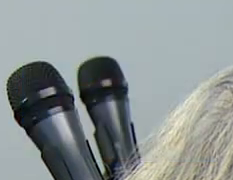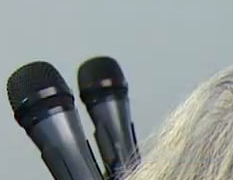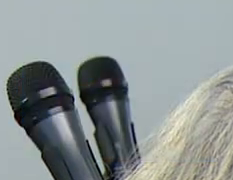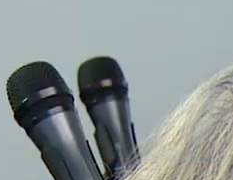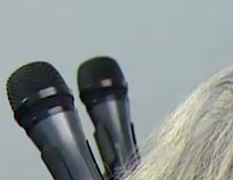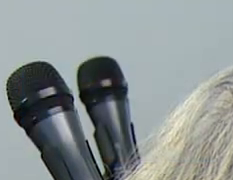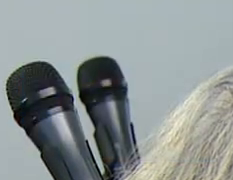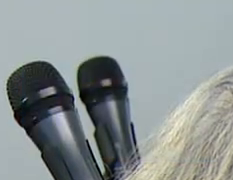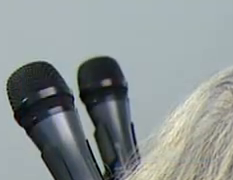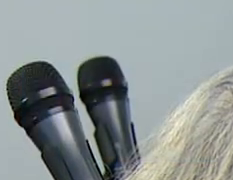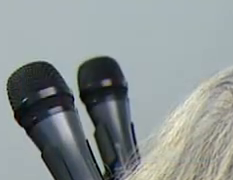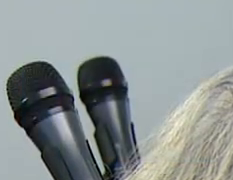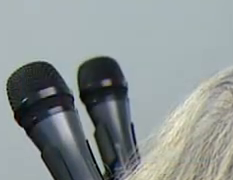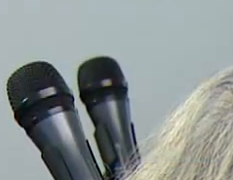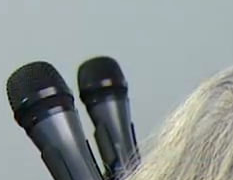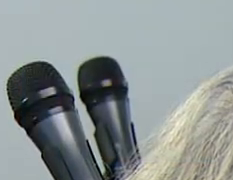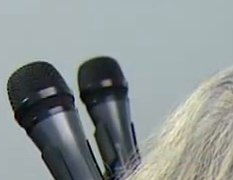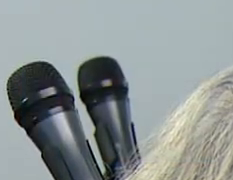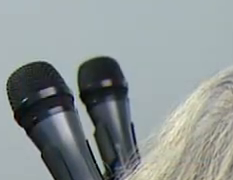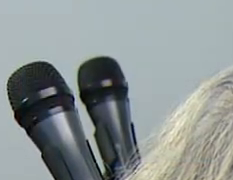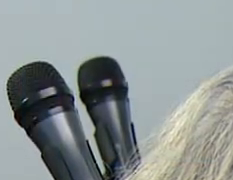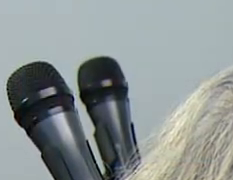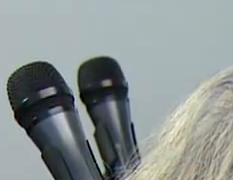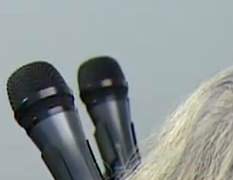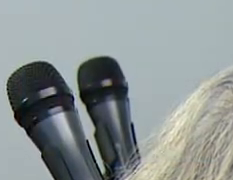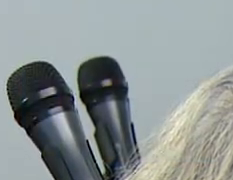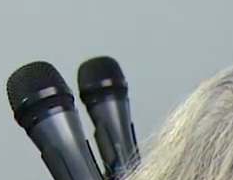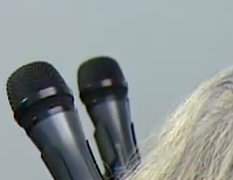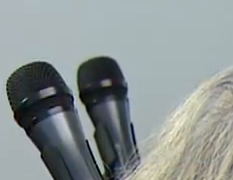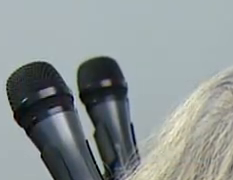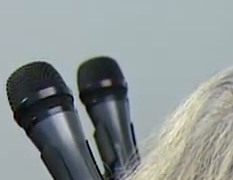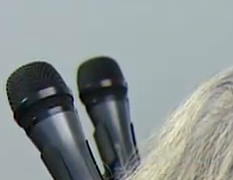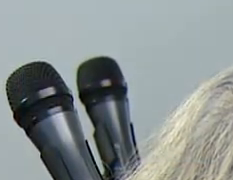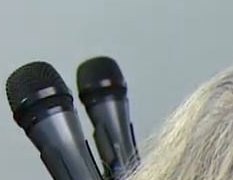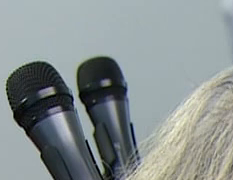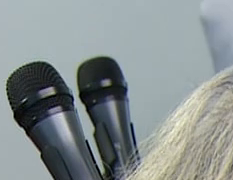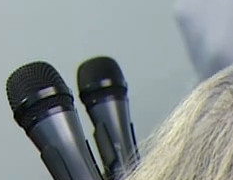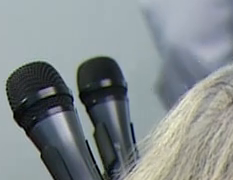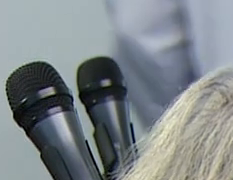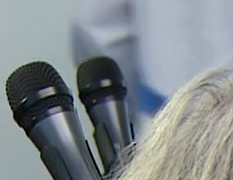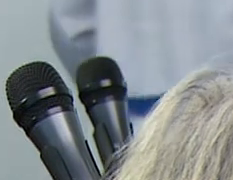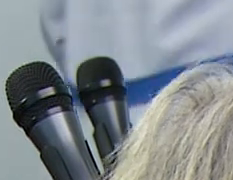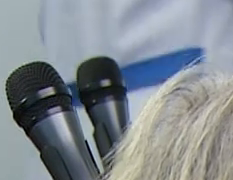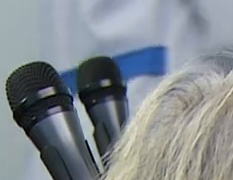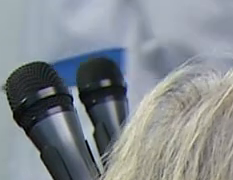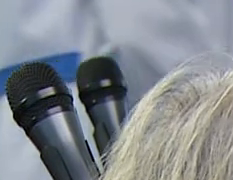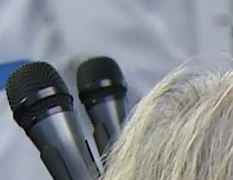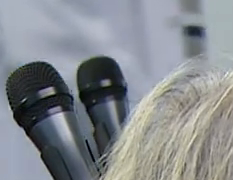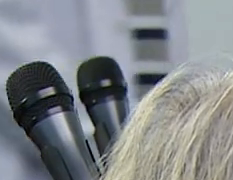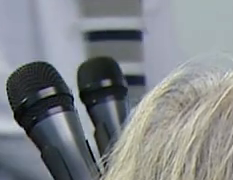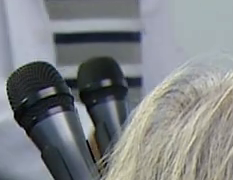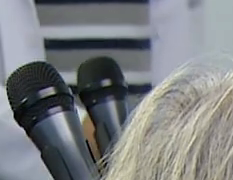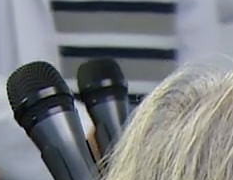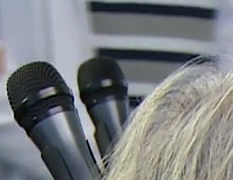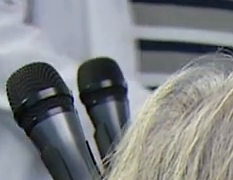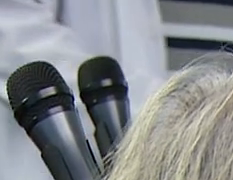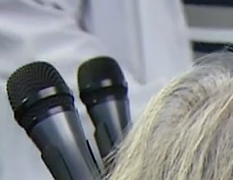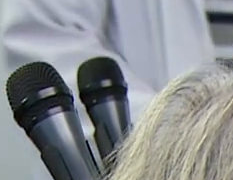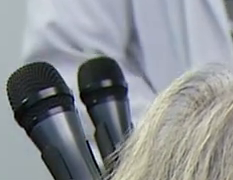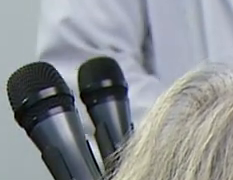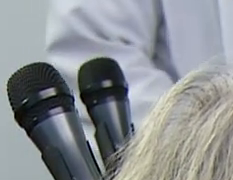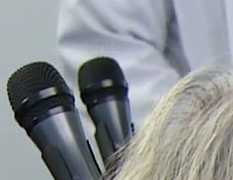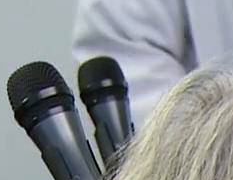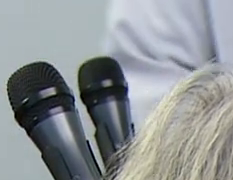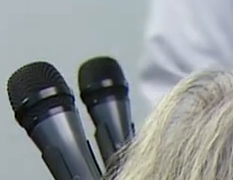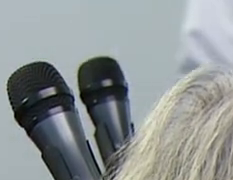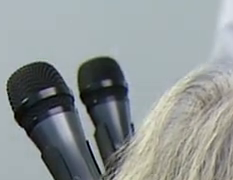de certa forma, ainda que com as deficiências de fiscalização, da exigência de cumprimento de leis, a coisa caminha bem. Mas eu quero